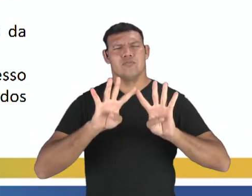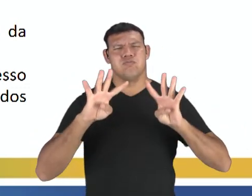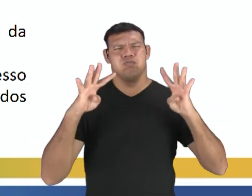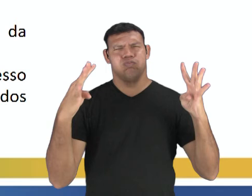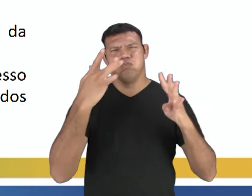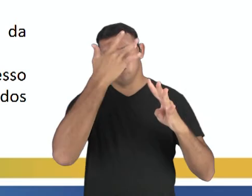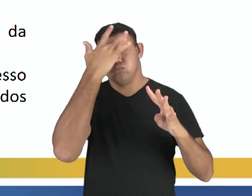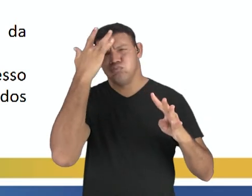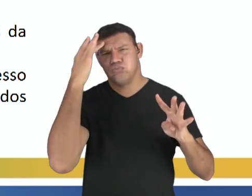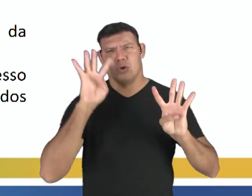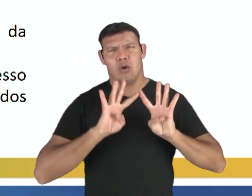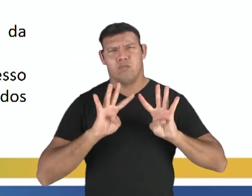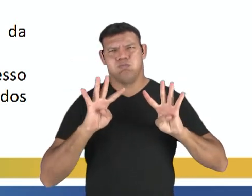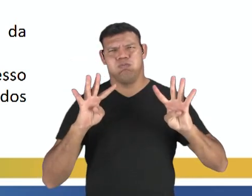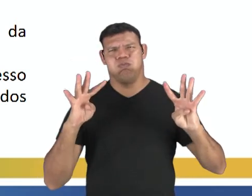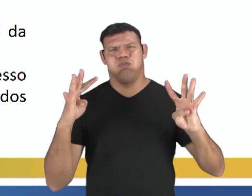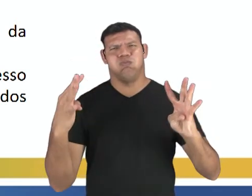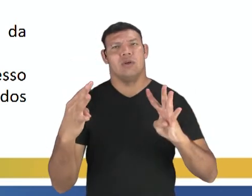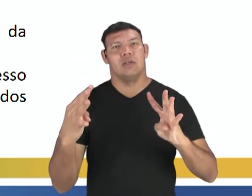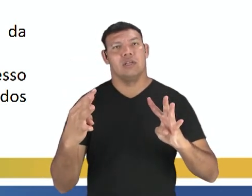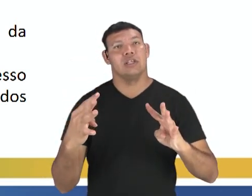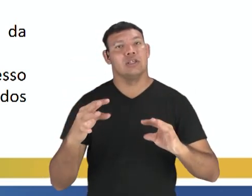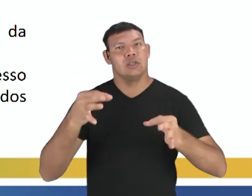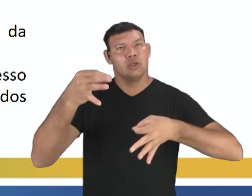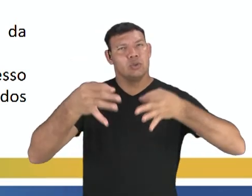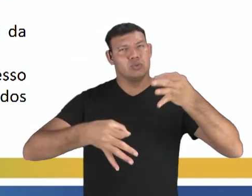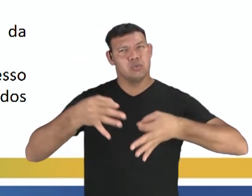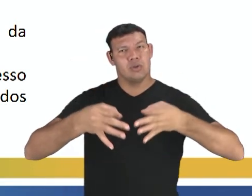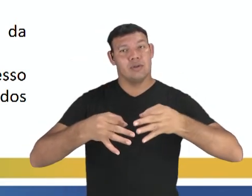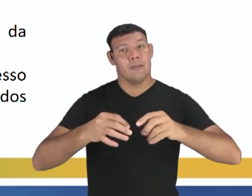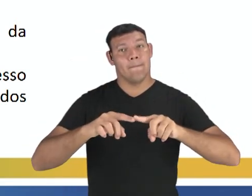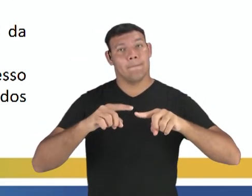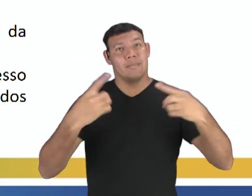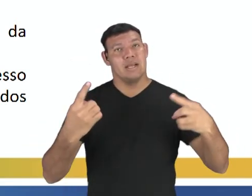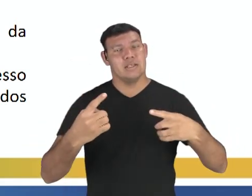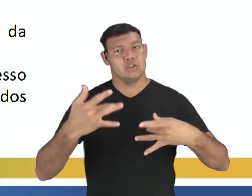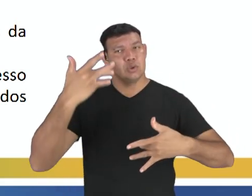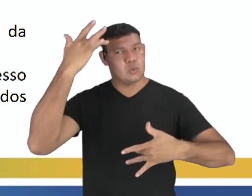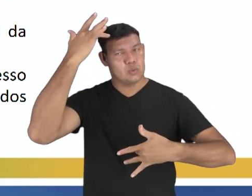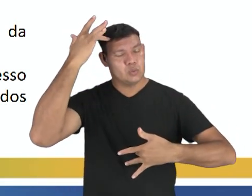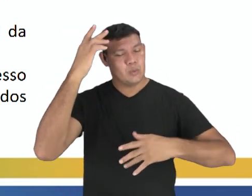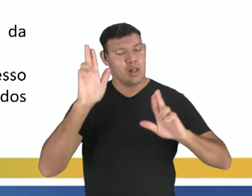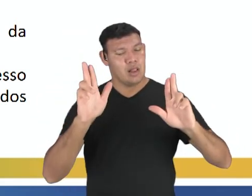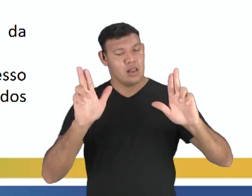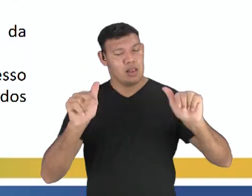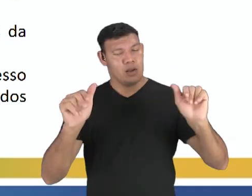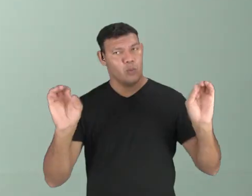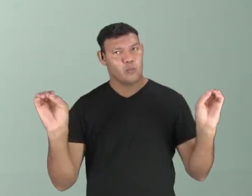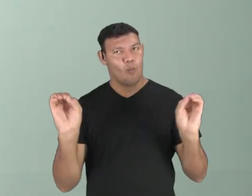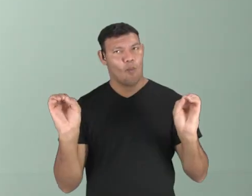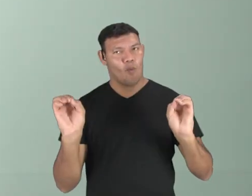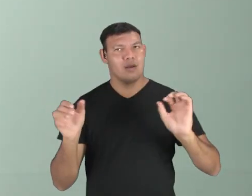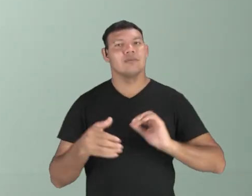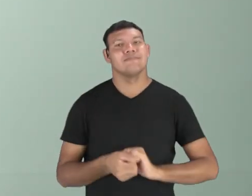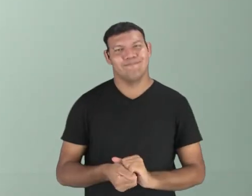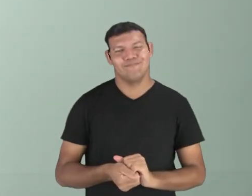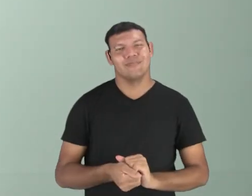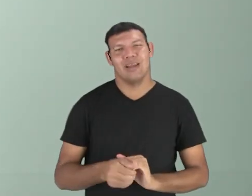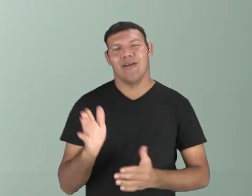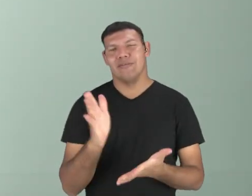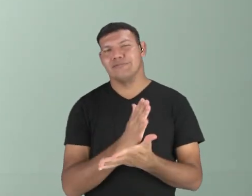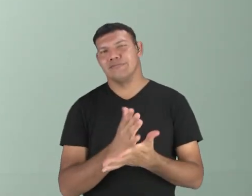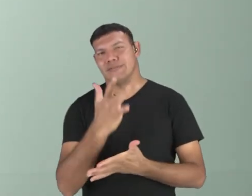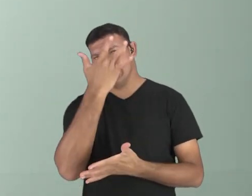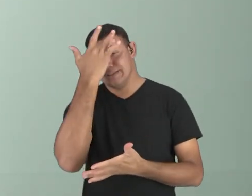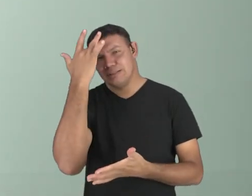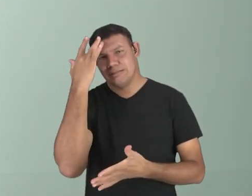emitem juízo sobre os outros, mas não se veem na posição de acusadores, algumas vezes as pessoas elas falam que na internet tem